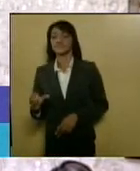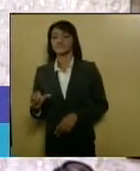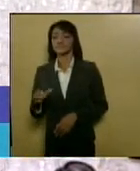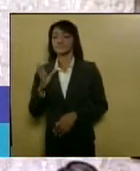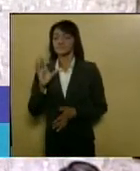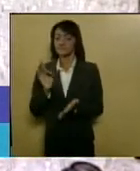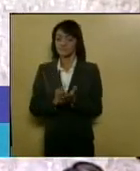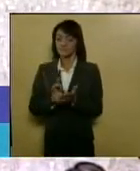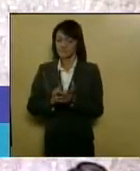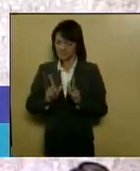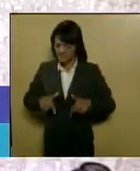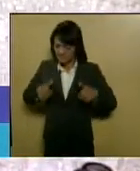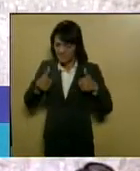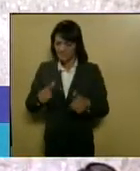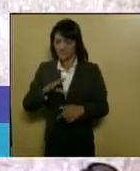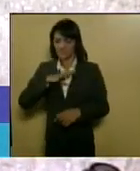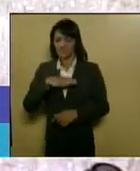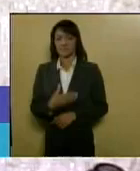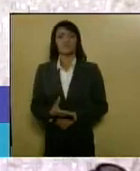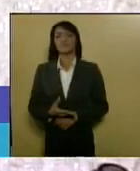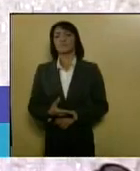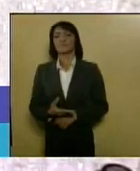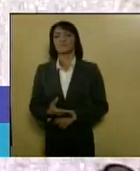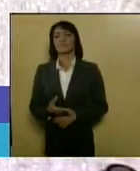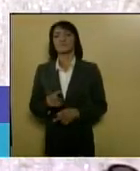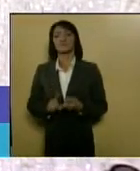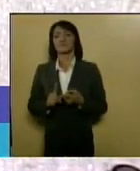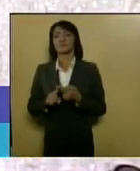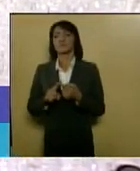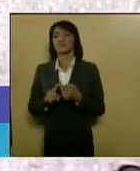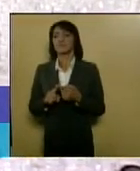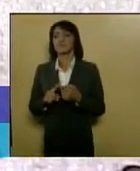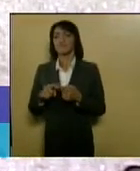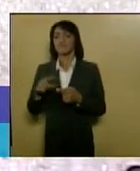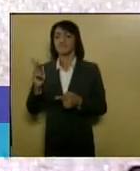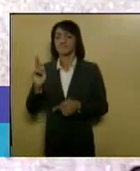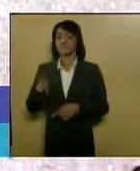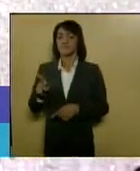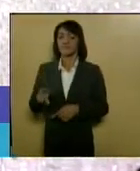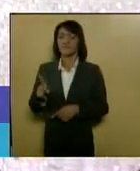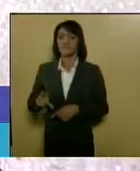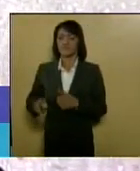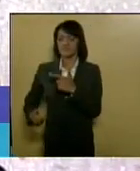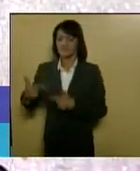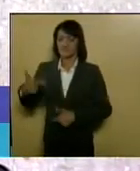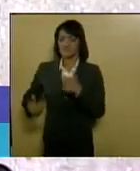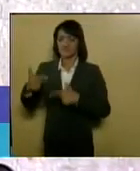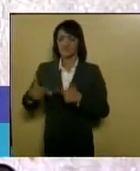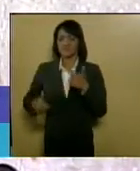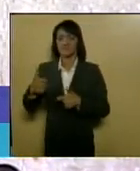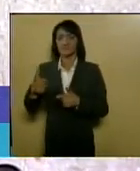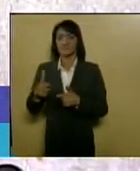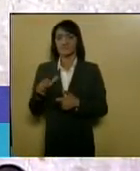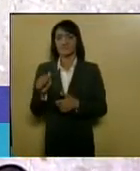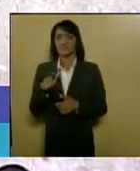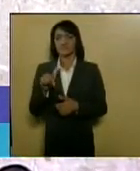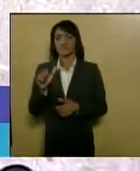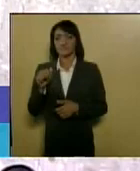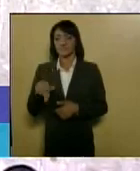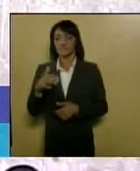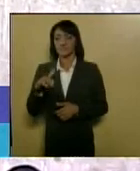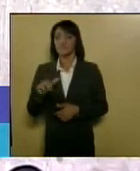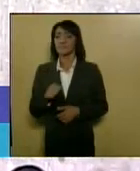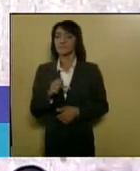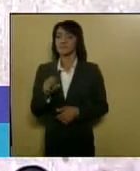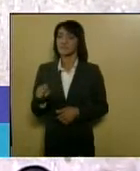com destemor o bem armado e instruído exército paraguaio durante a Guerra da Tríplice Aliança. Passo